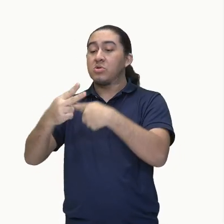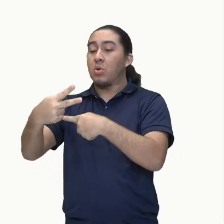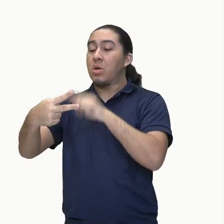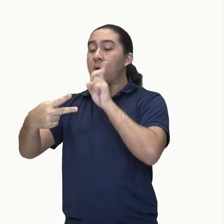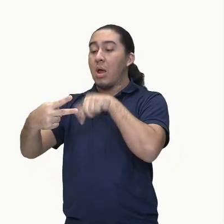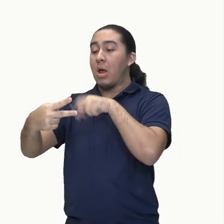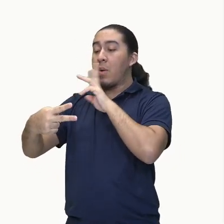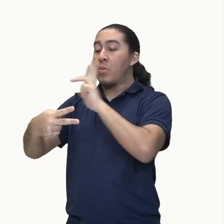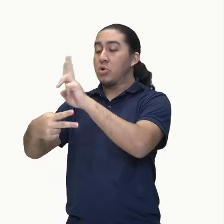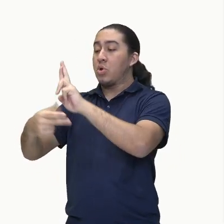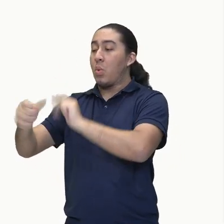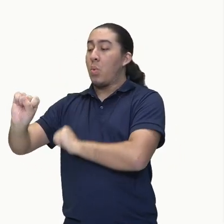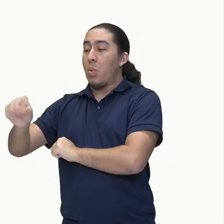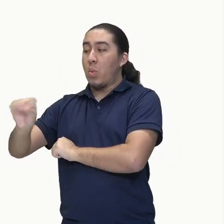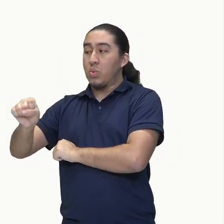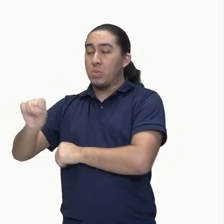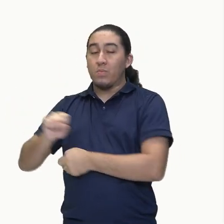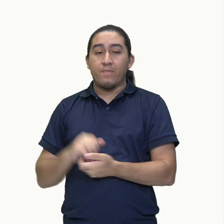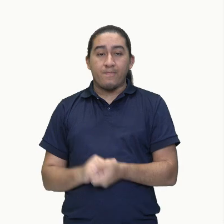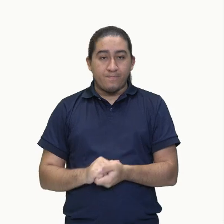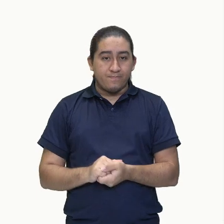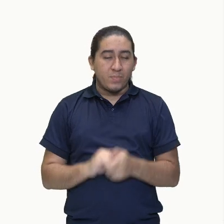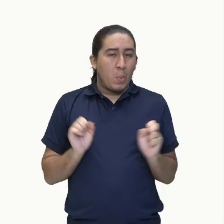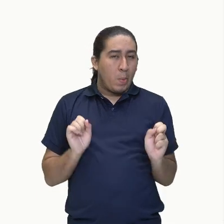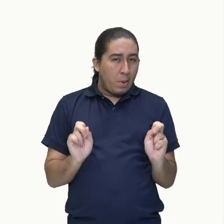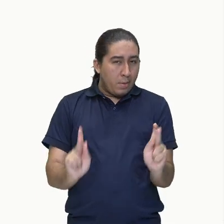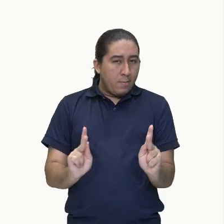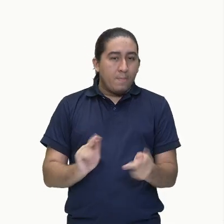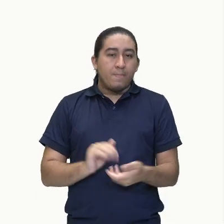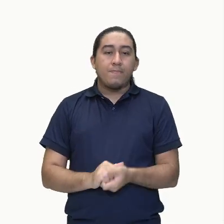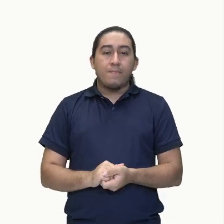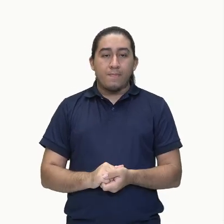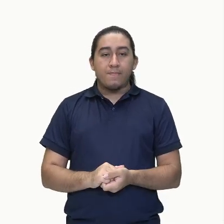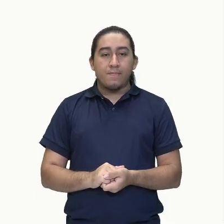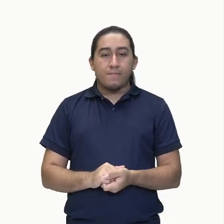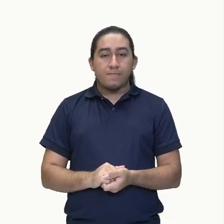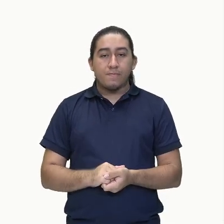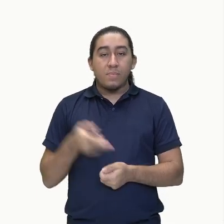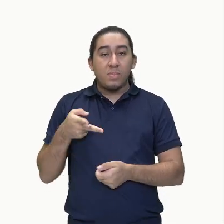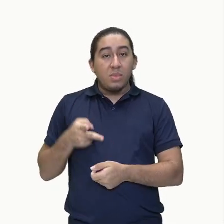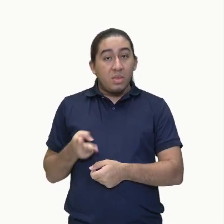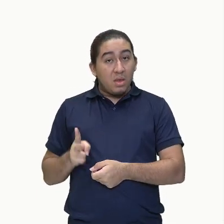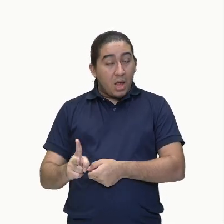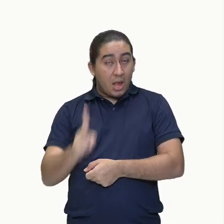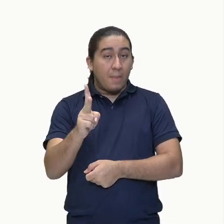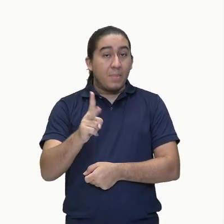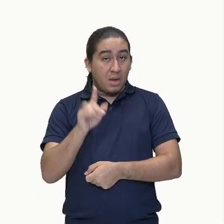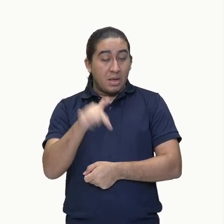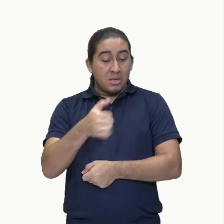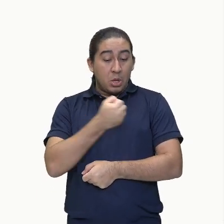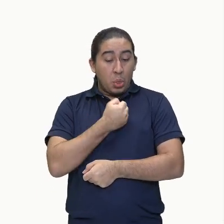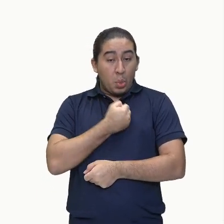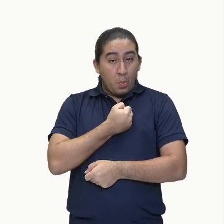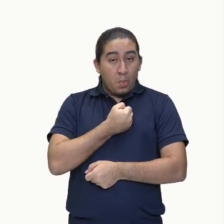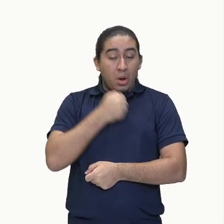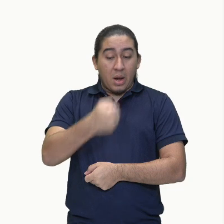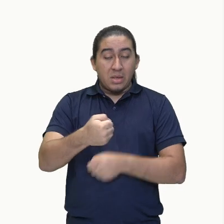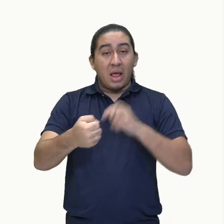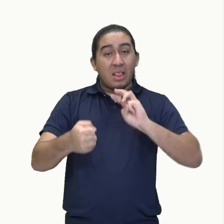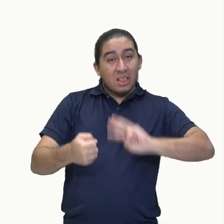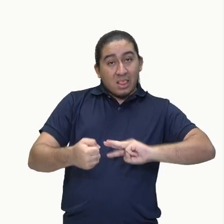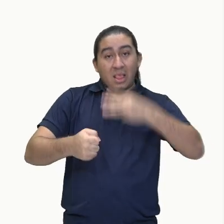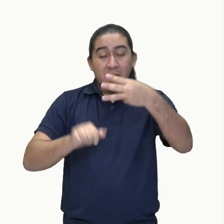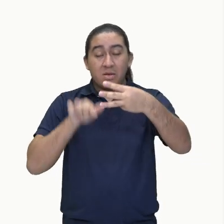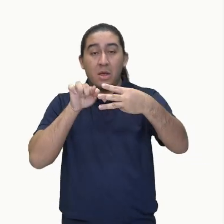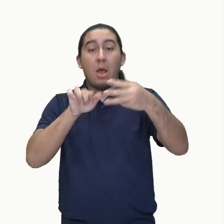Beleza? Isso quando for 3. Toda vez que o expoente for 3, eu posso falar a terceira